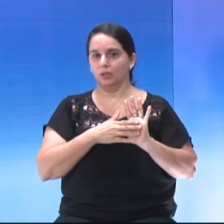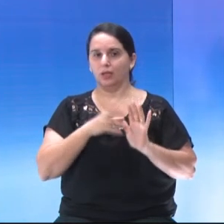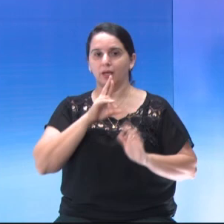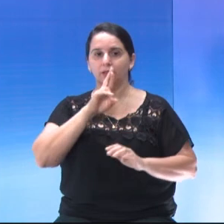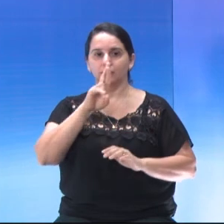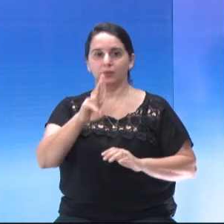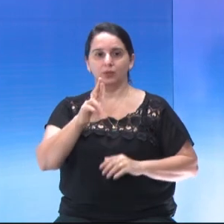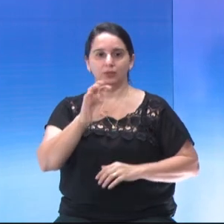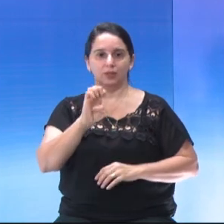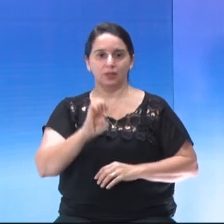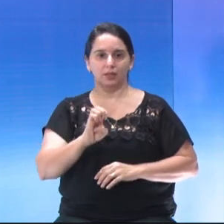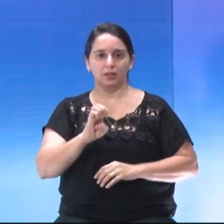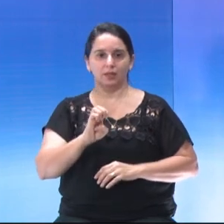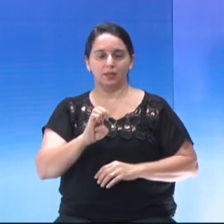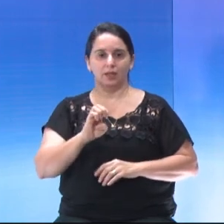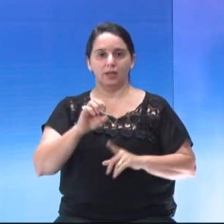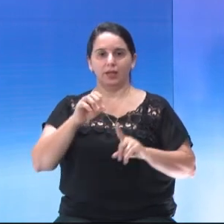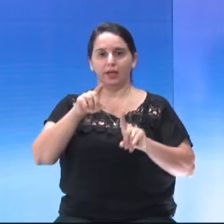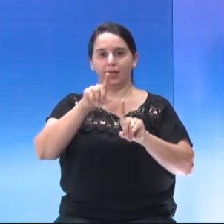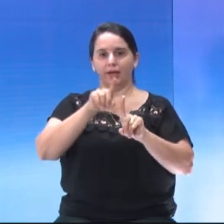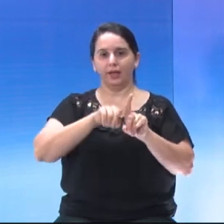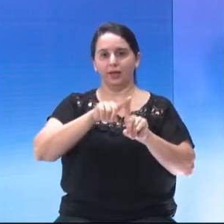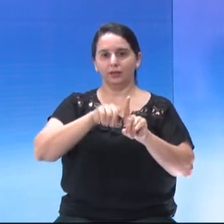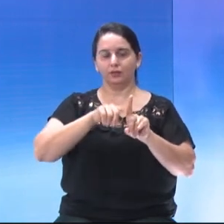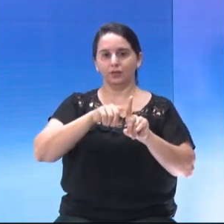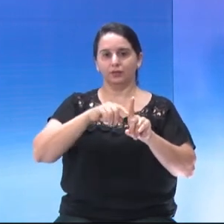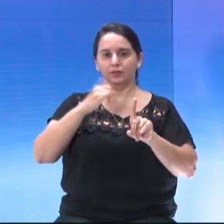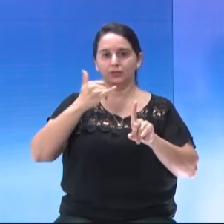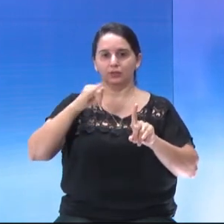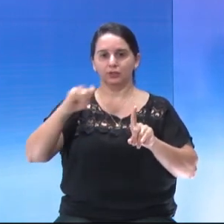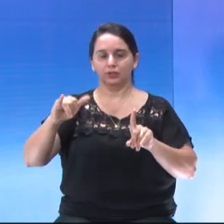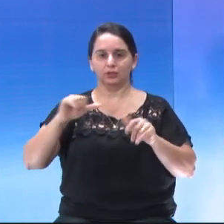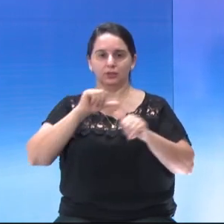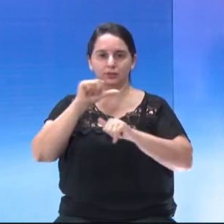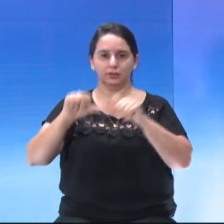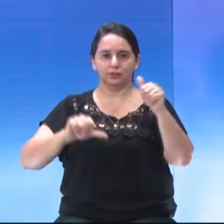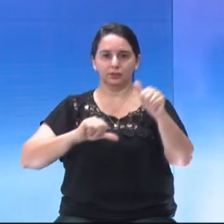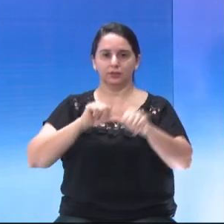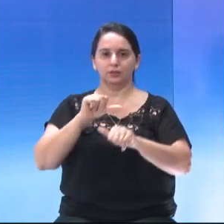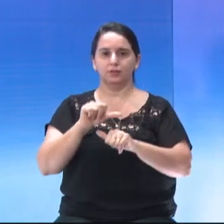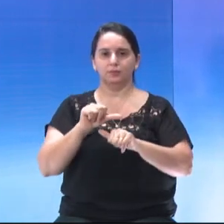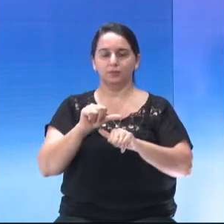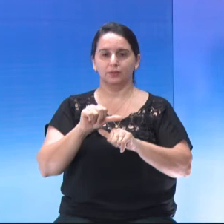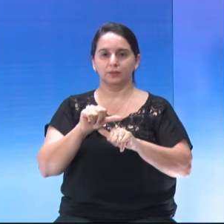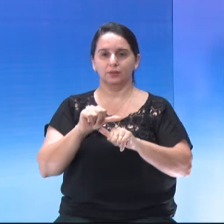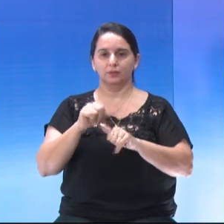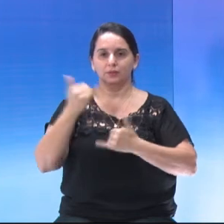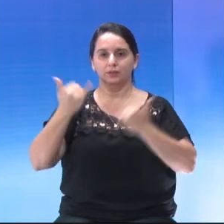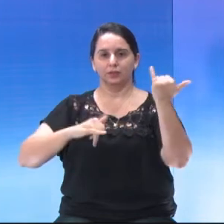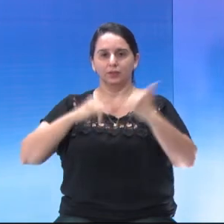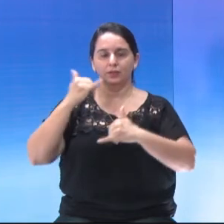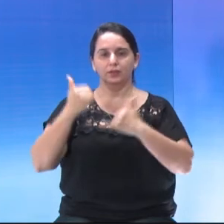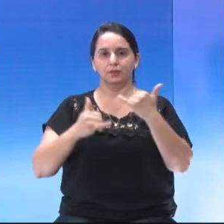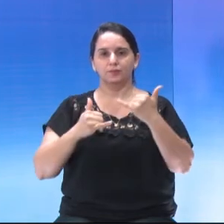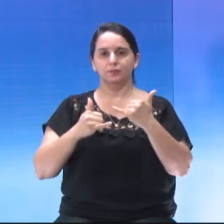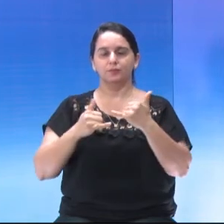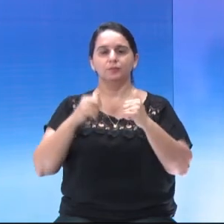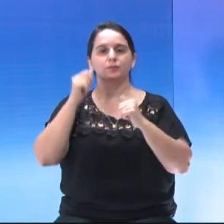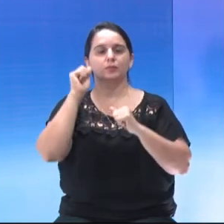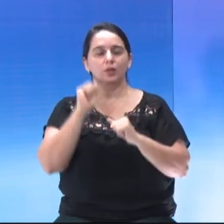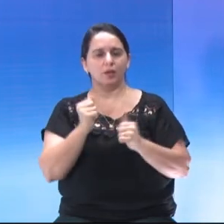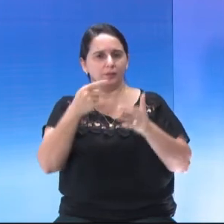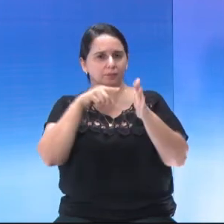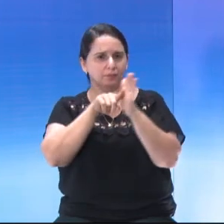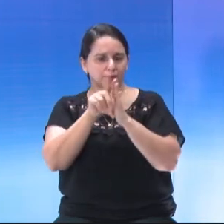essa resposta é a letra E, energia eletromagnética em energia química. Mas,